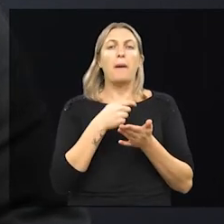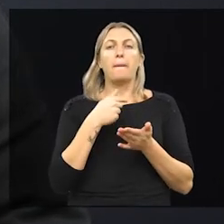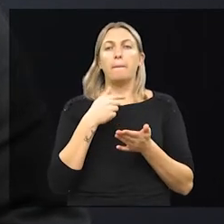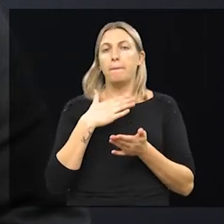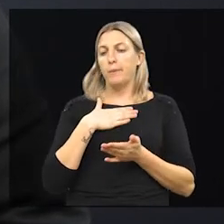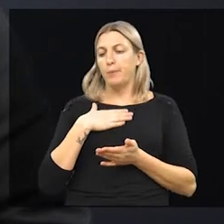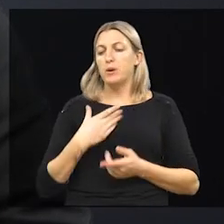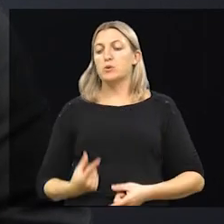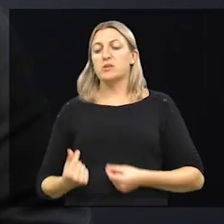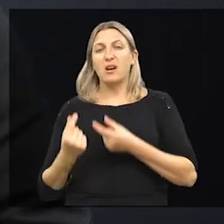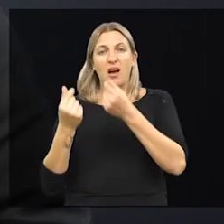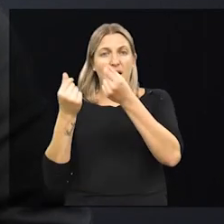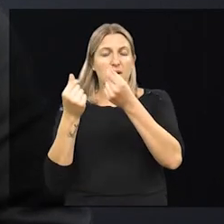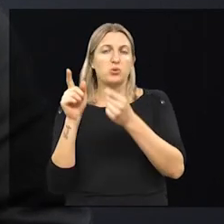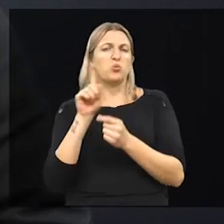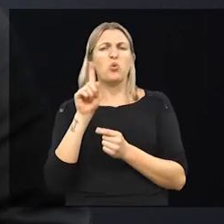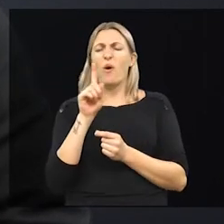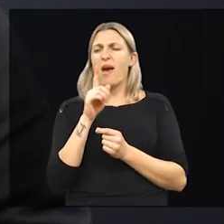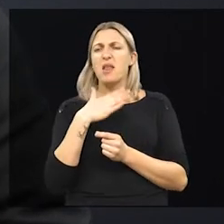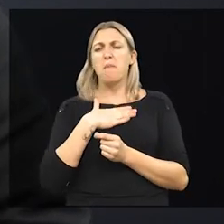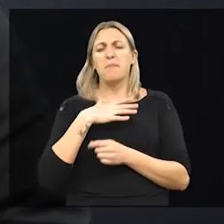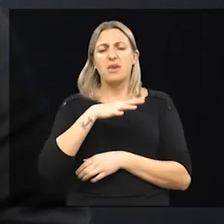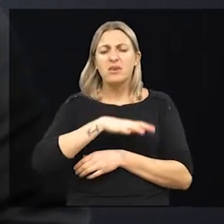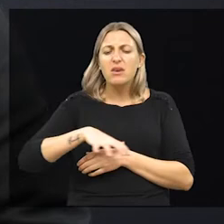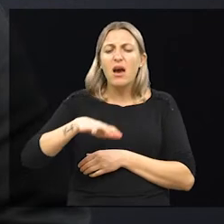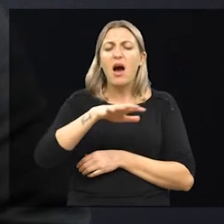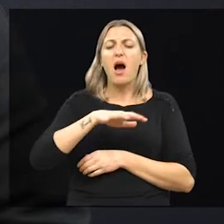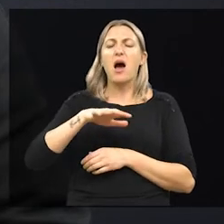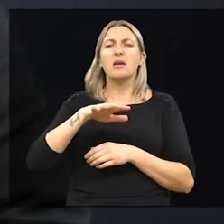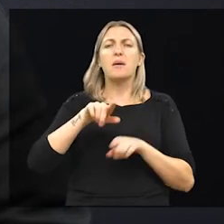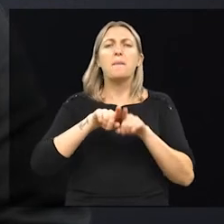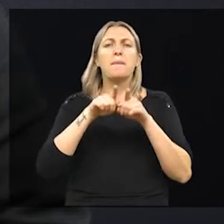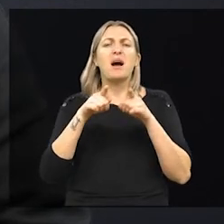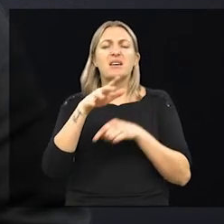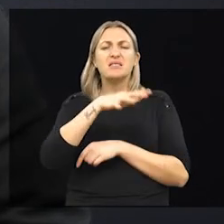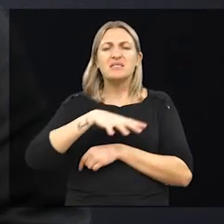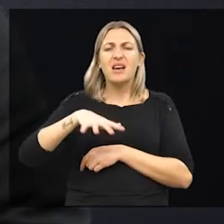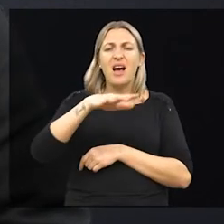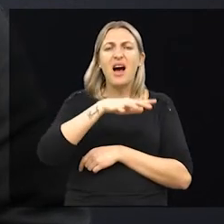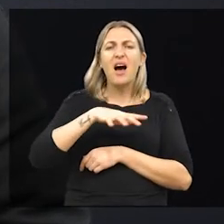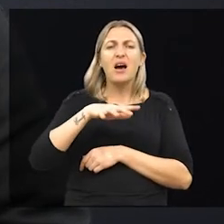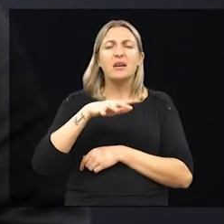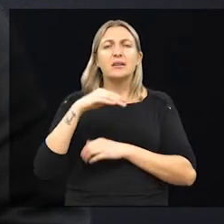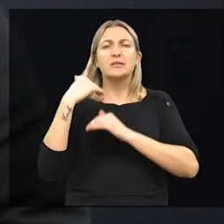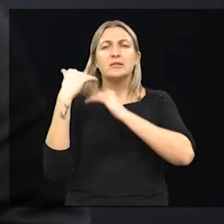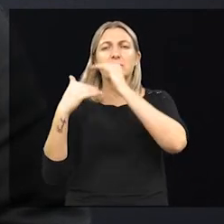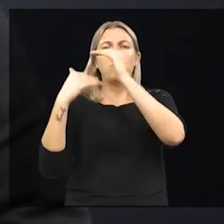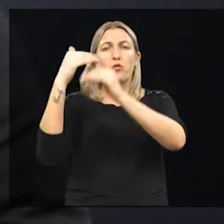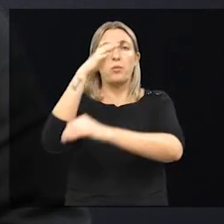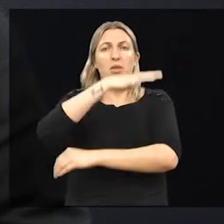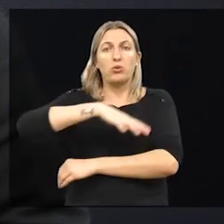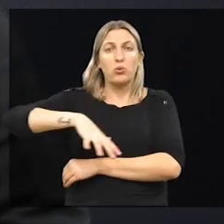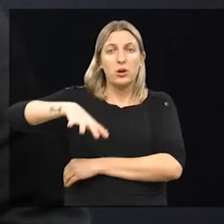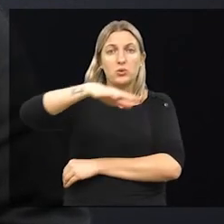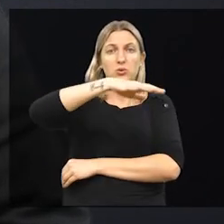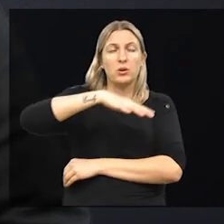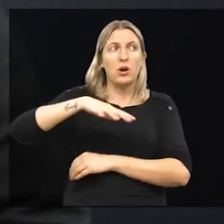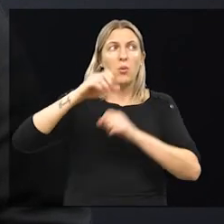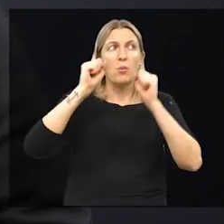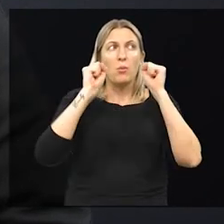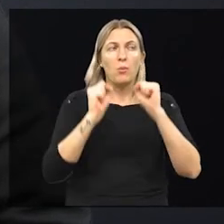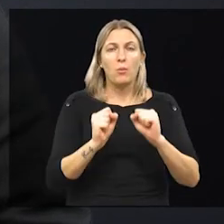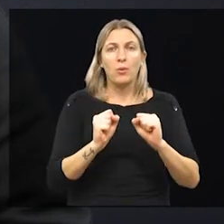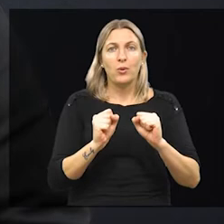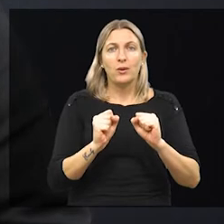precisar é me dedicar exclusivamente né tivesse também continuasse com meu salário não pudesse